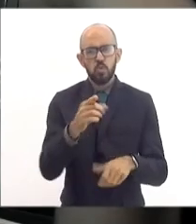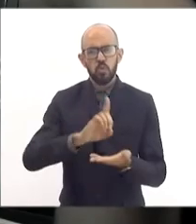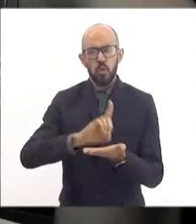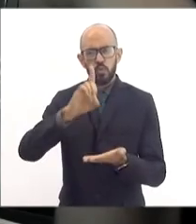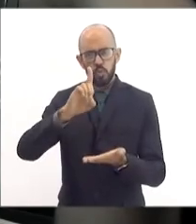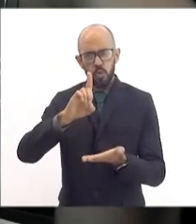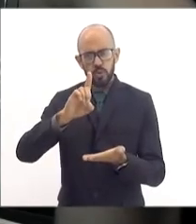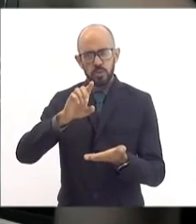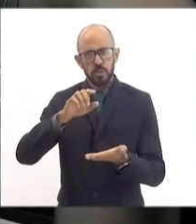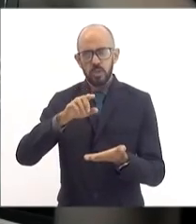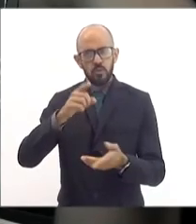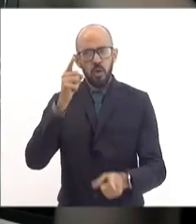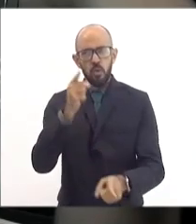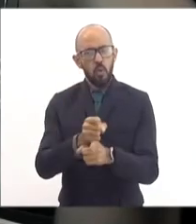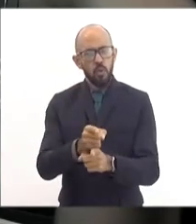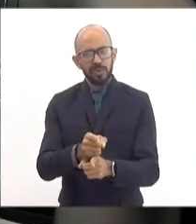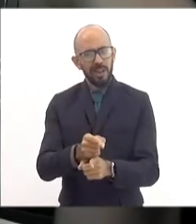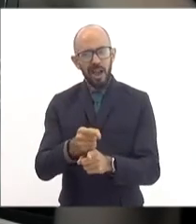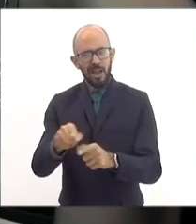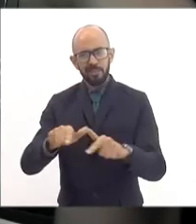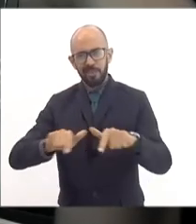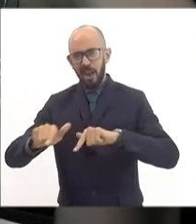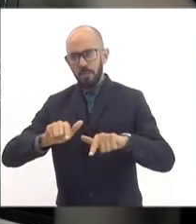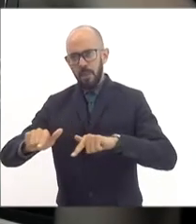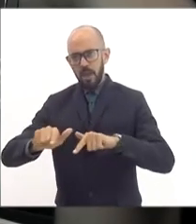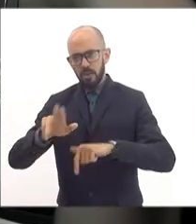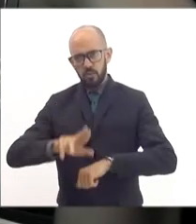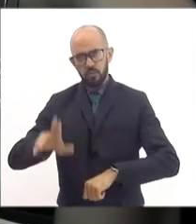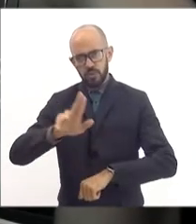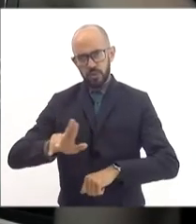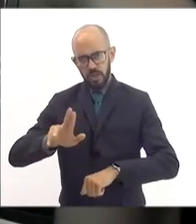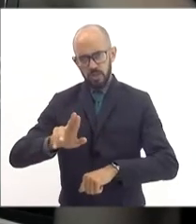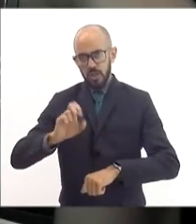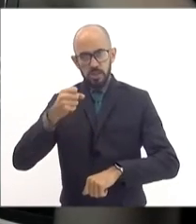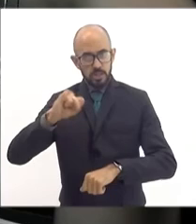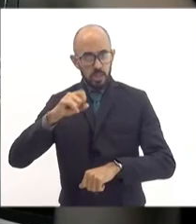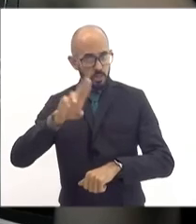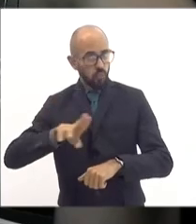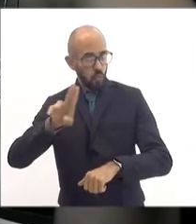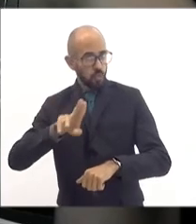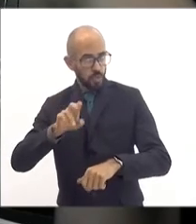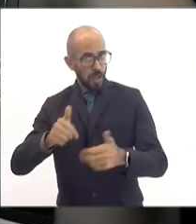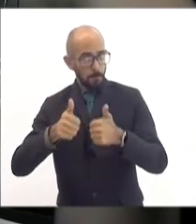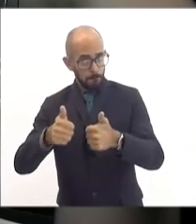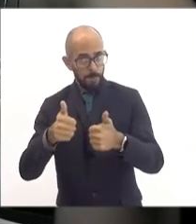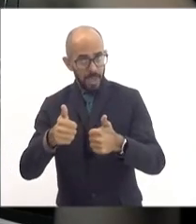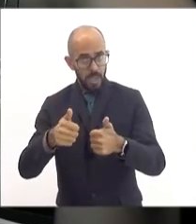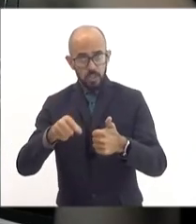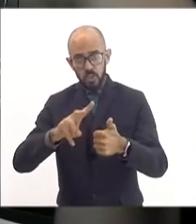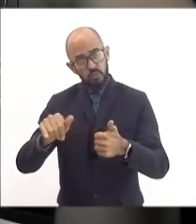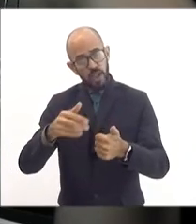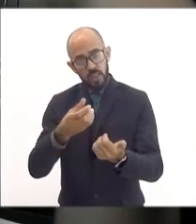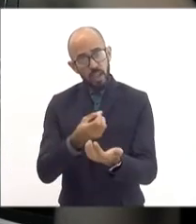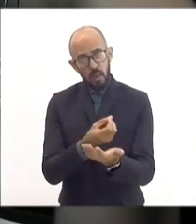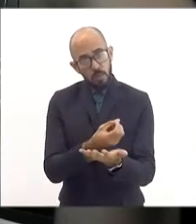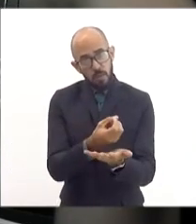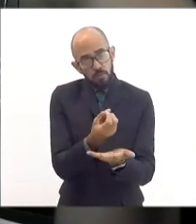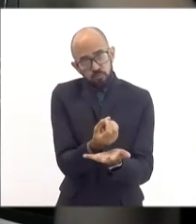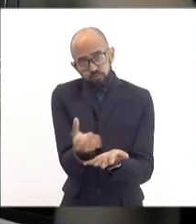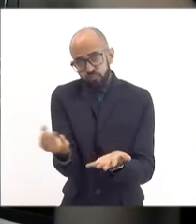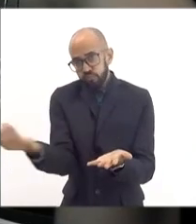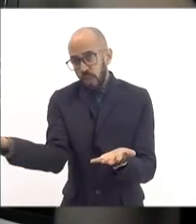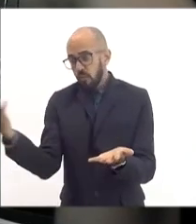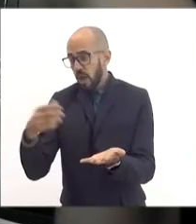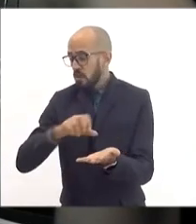não vão encontrar emprego na academia. Então, se eles não forem bem utilizados, a gente está tendo uma diáspora, estão indo para lugares,